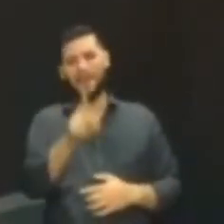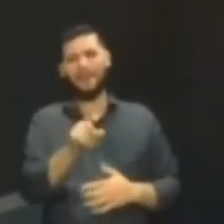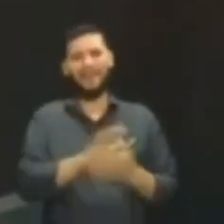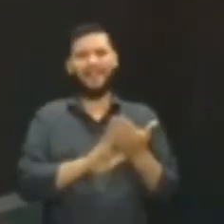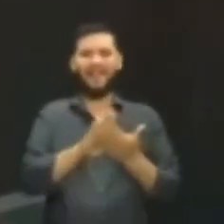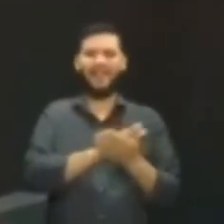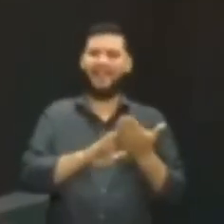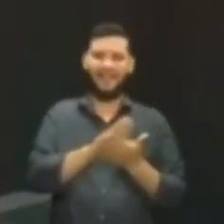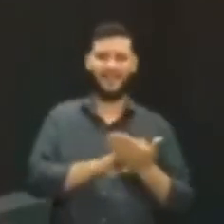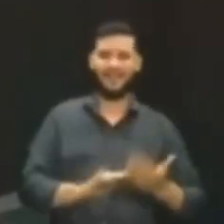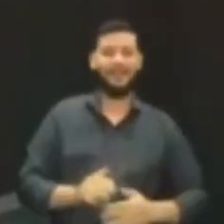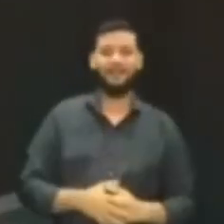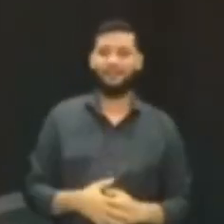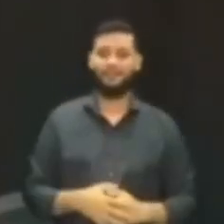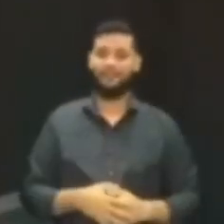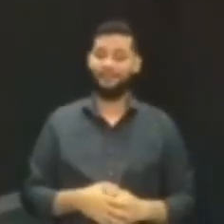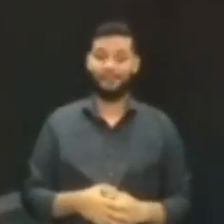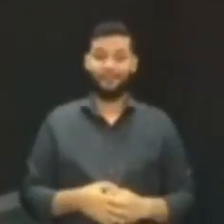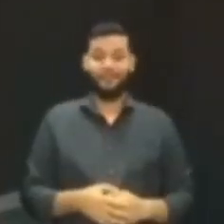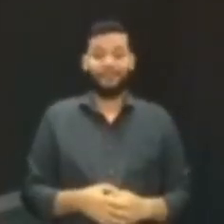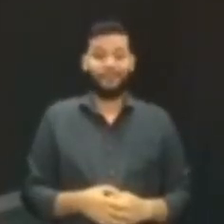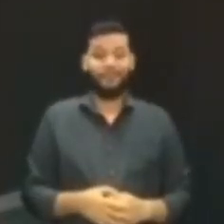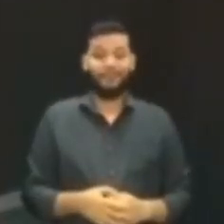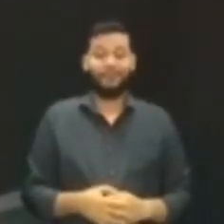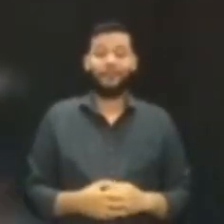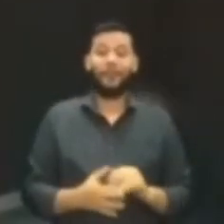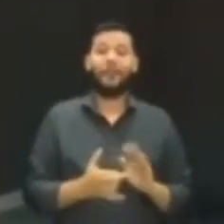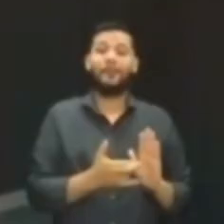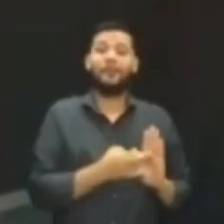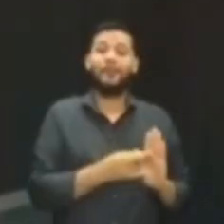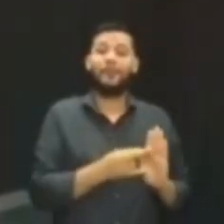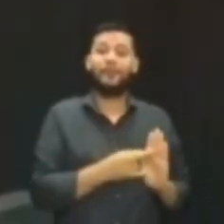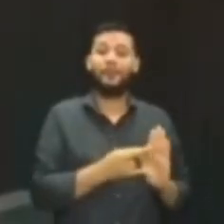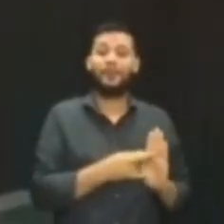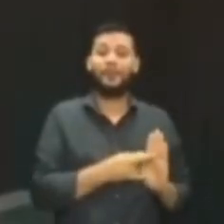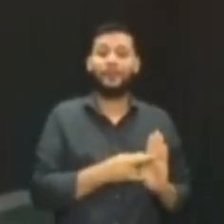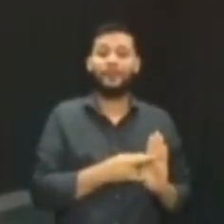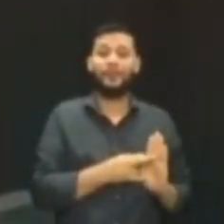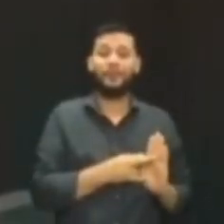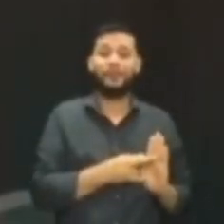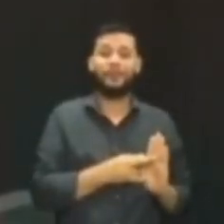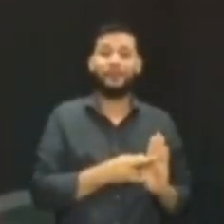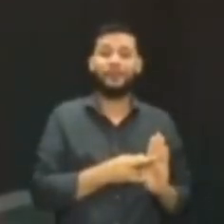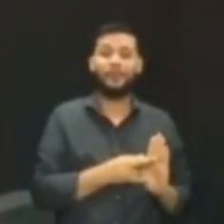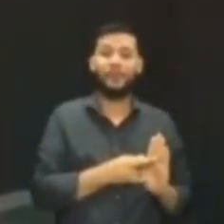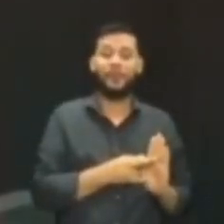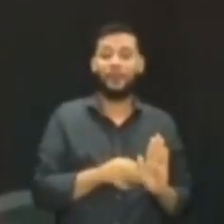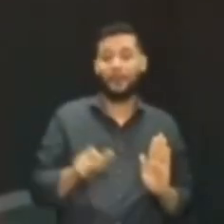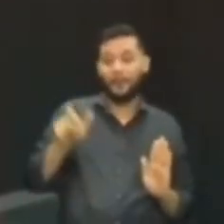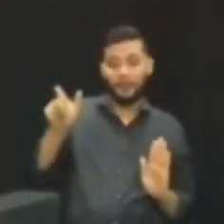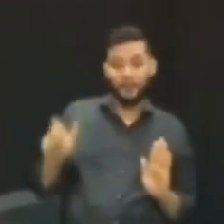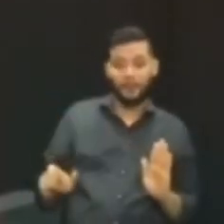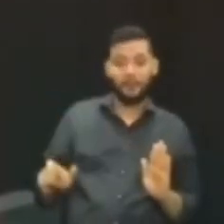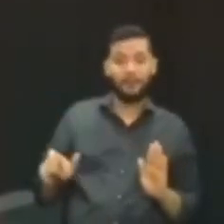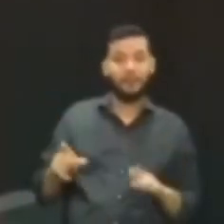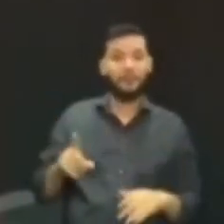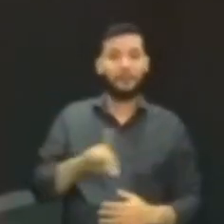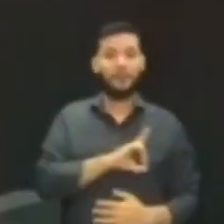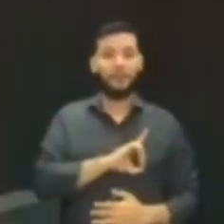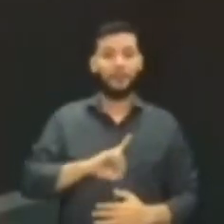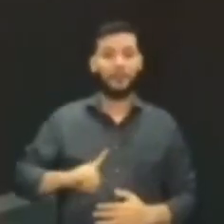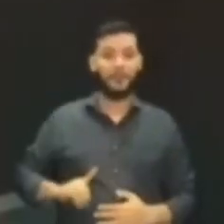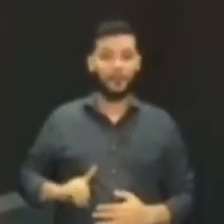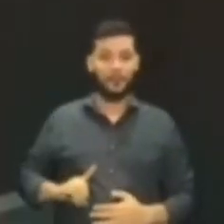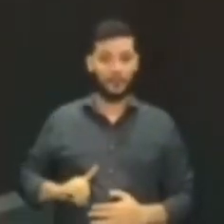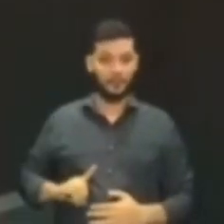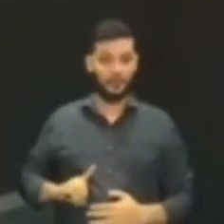mandar. O que é que diz o regimento? É lícito a qualquer deputado, após encerrada a